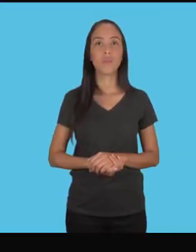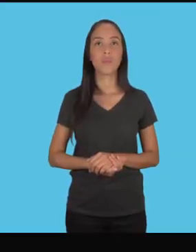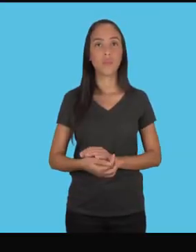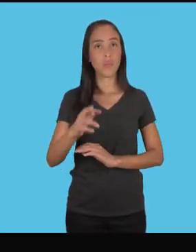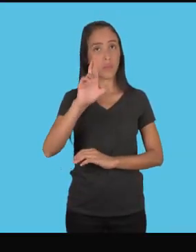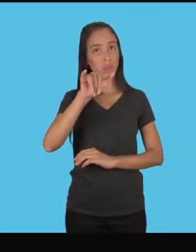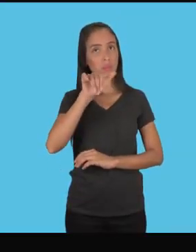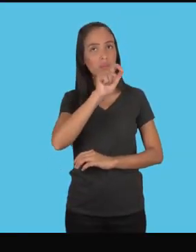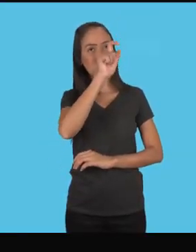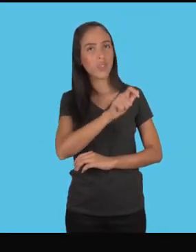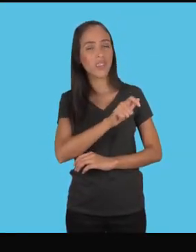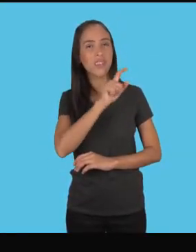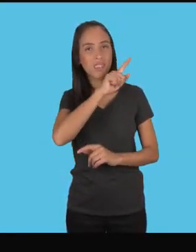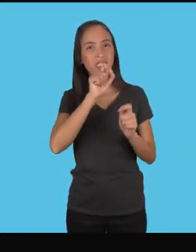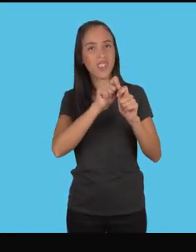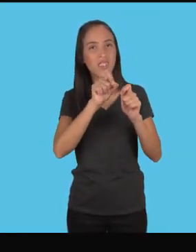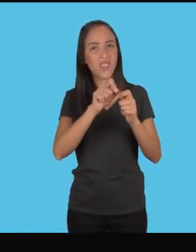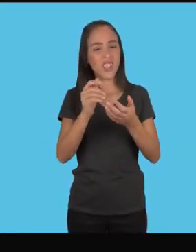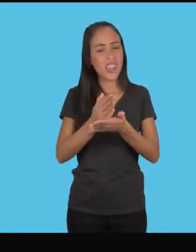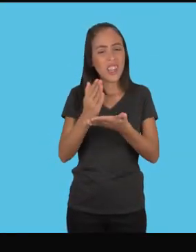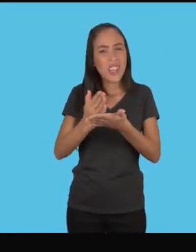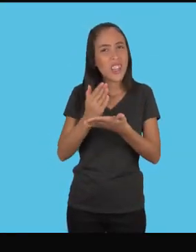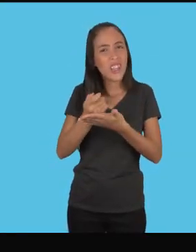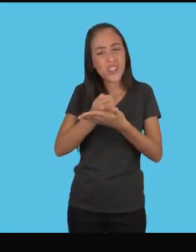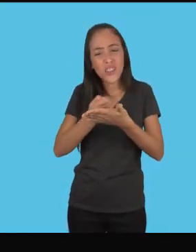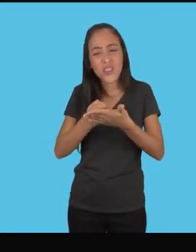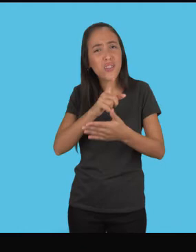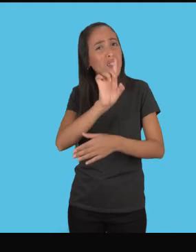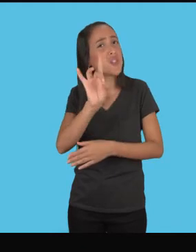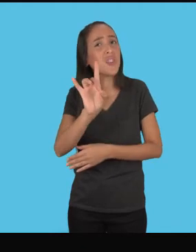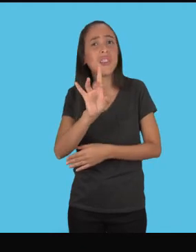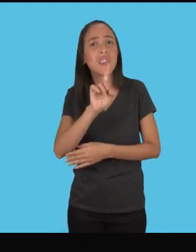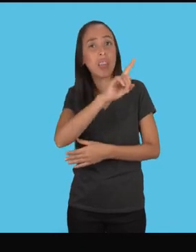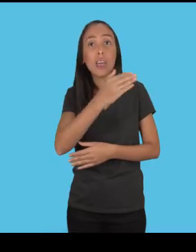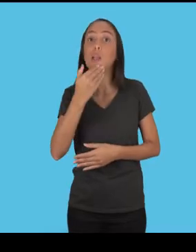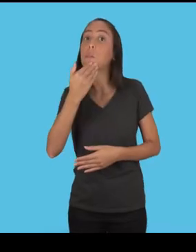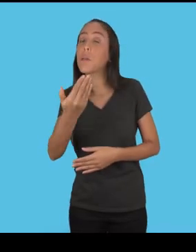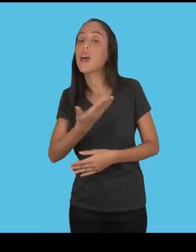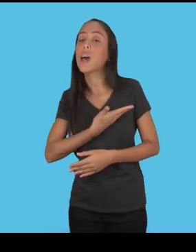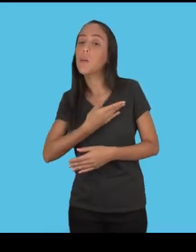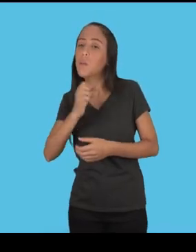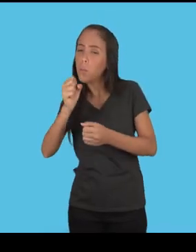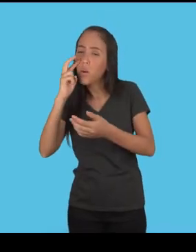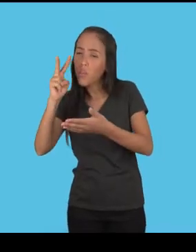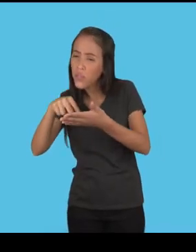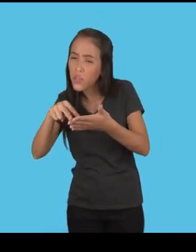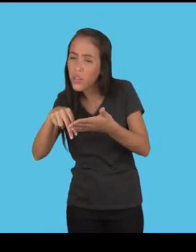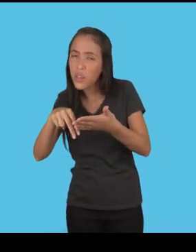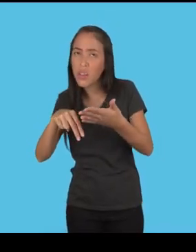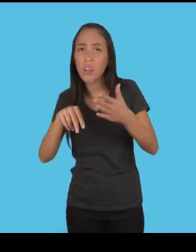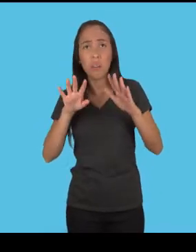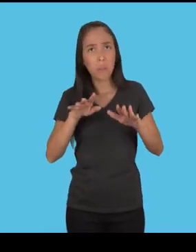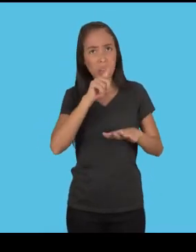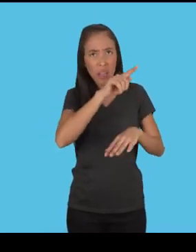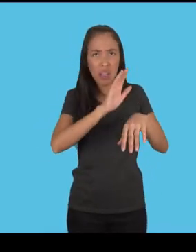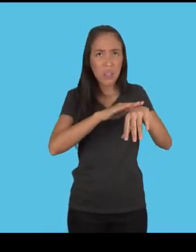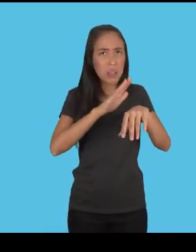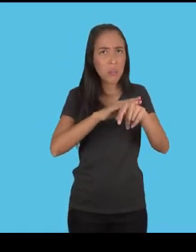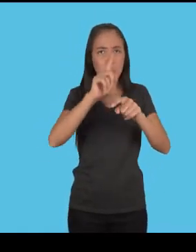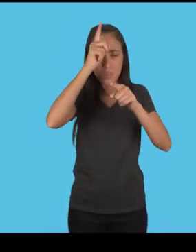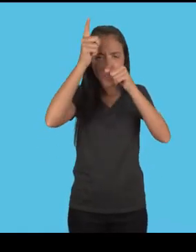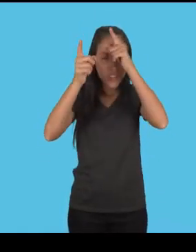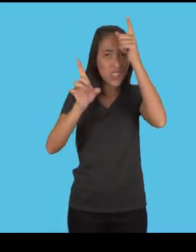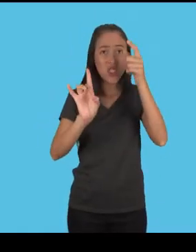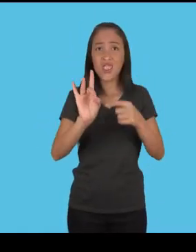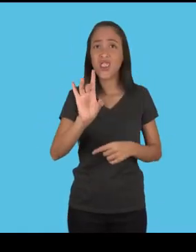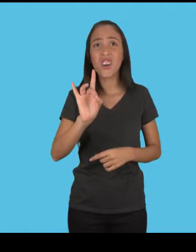O Rey, os livros dele, ele escreve sozinho. Ele pede a colegas para ver depois. Mas olha, no livro do Rey, ele escreve sozinho.